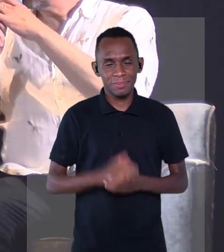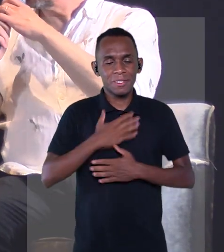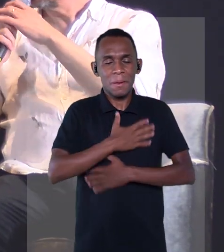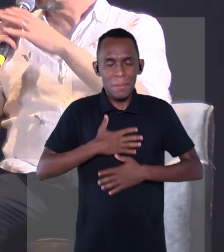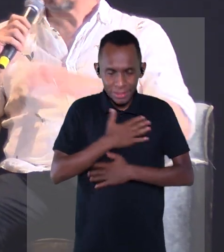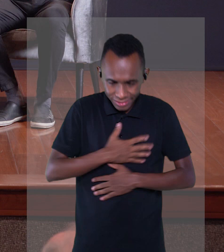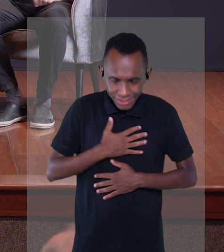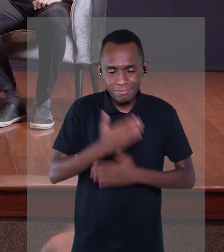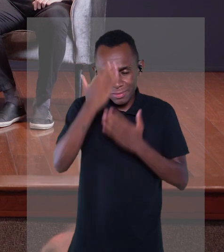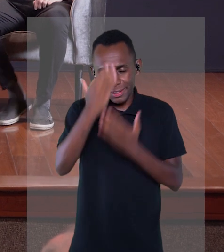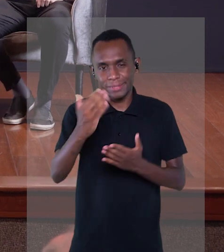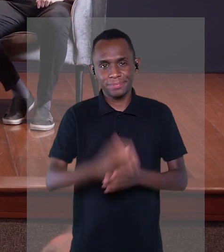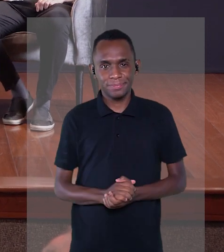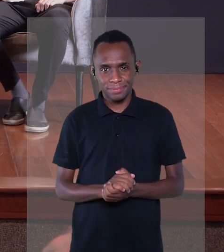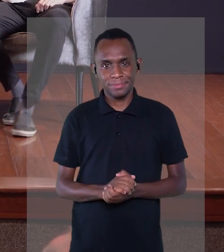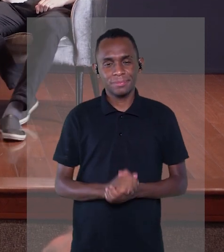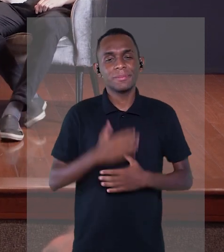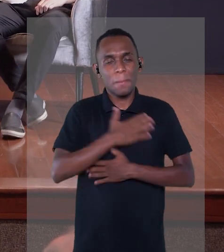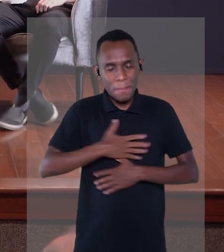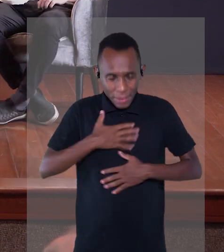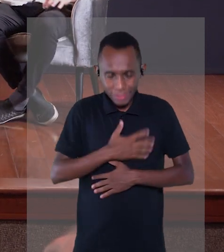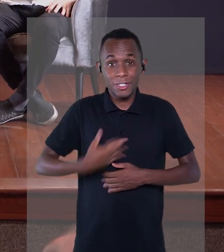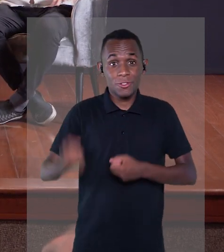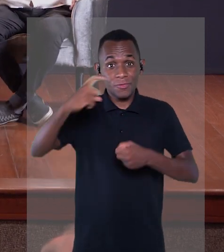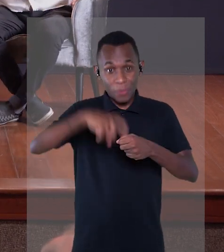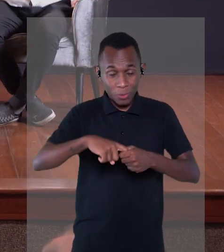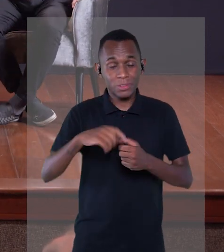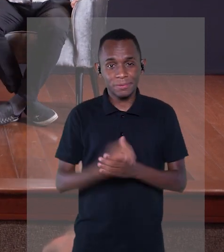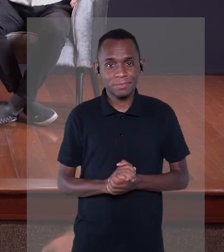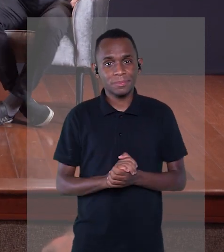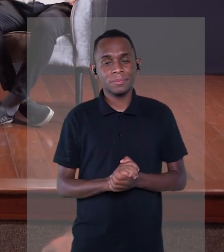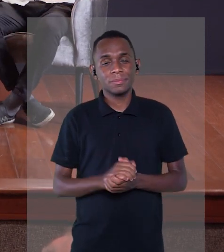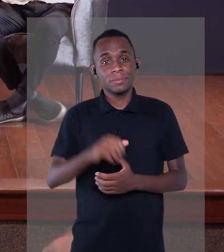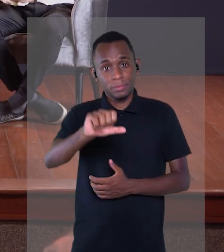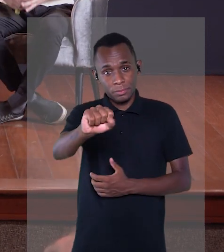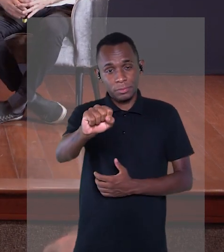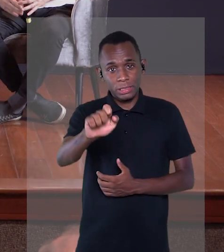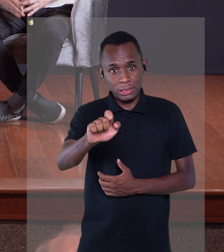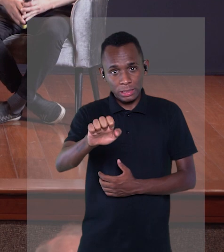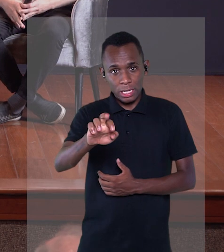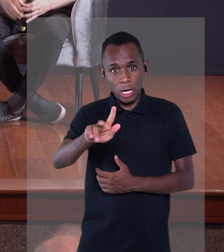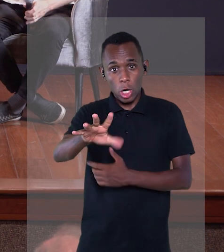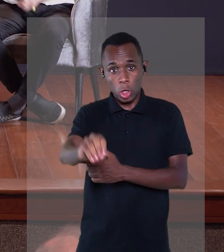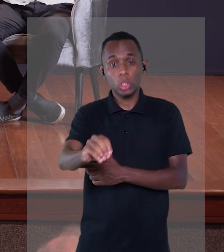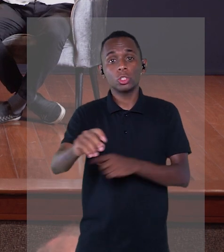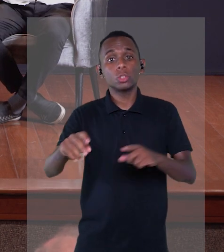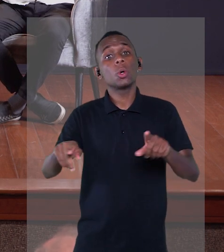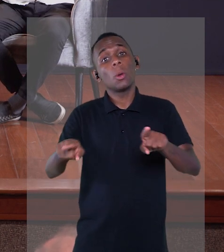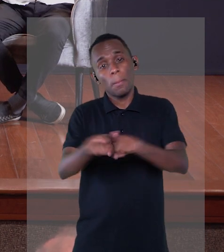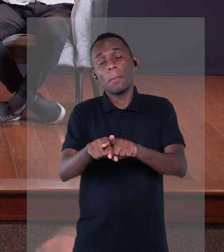Prazer. Obrigado, Josane. Prazer estar aqui de volta. O Sérgio Mineiro, de